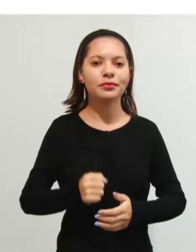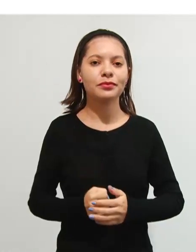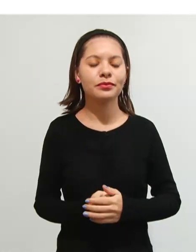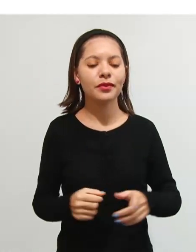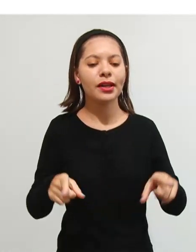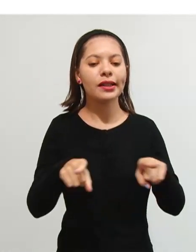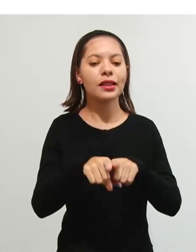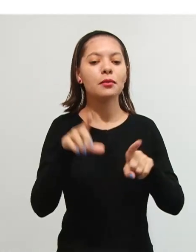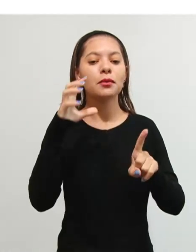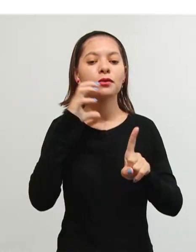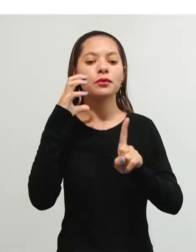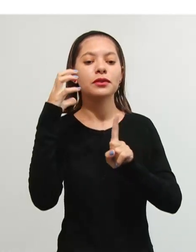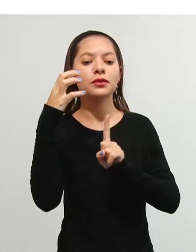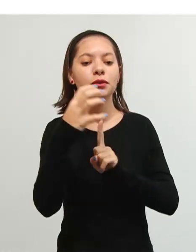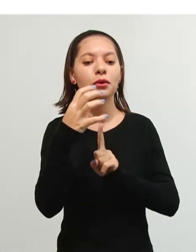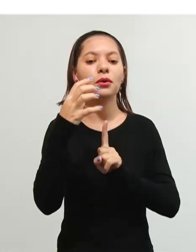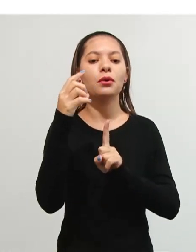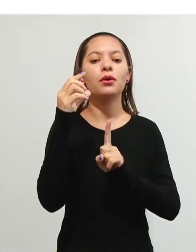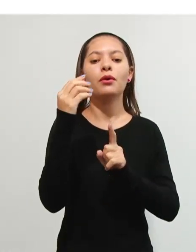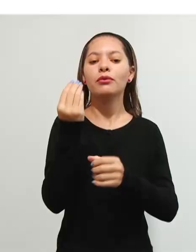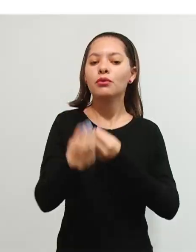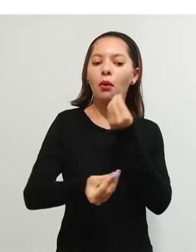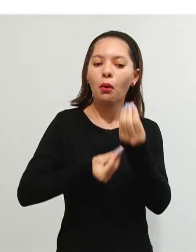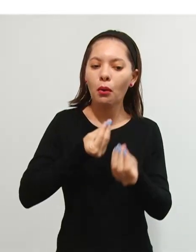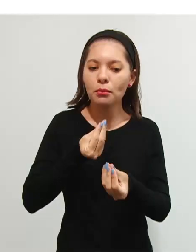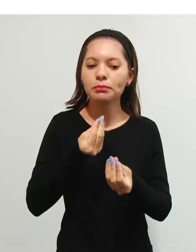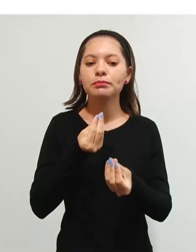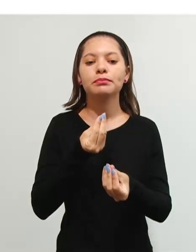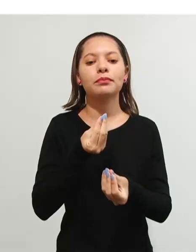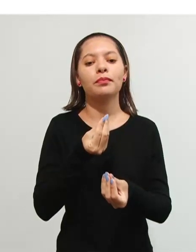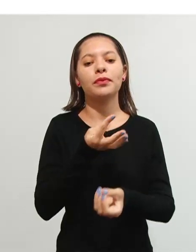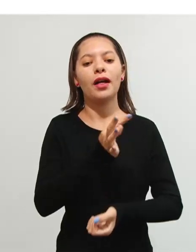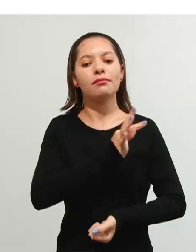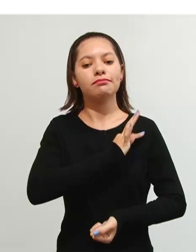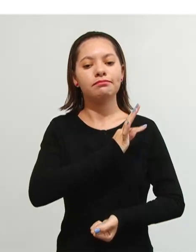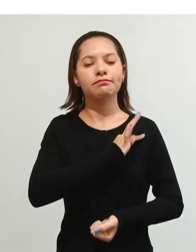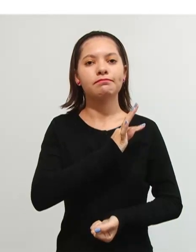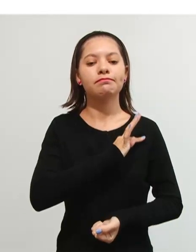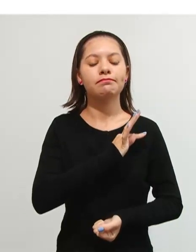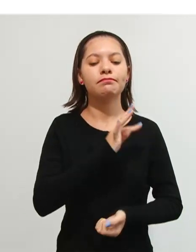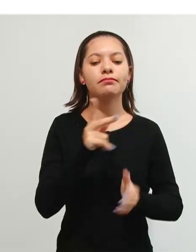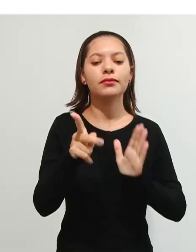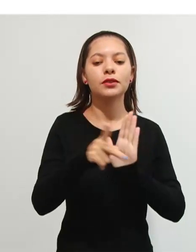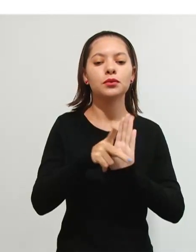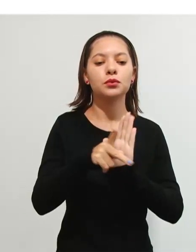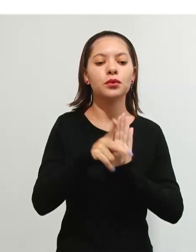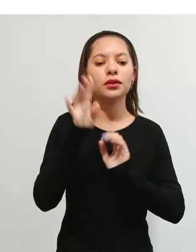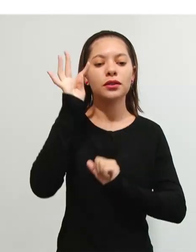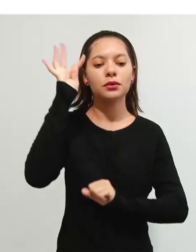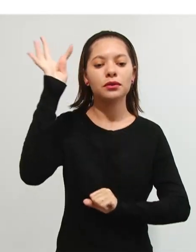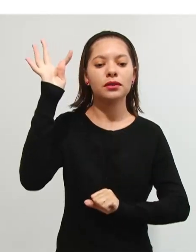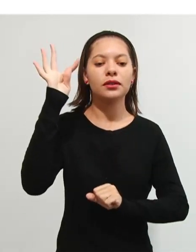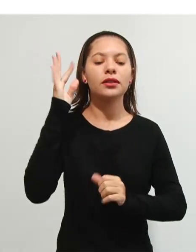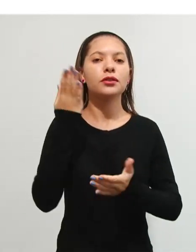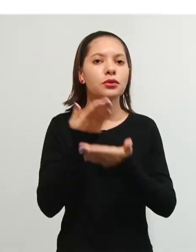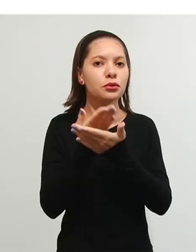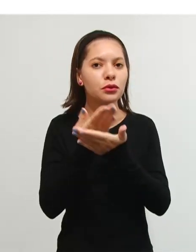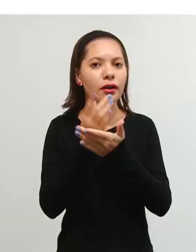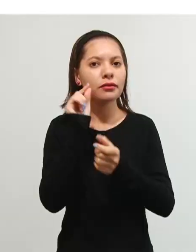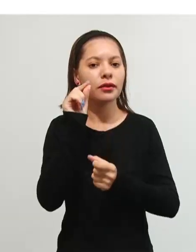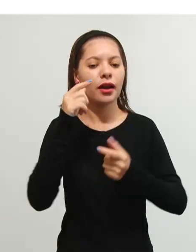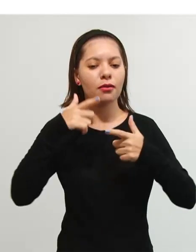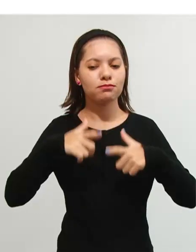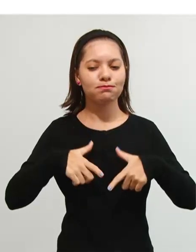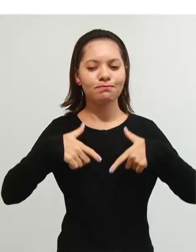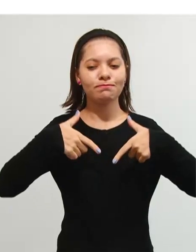uma influência muito determinada na tendência tecnicista, porque lá ele trabalhava condutas passo